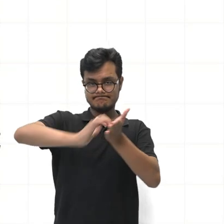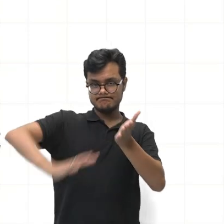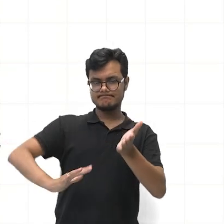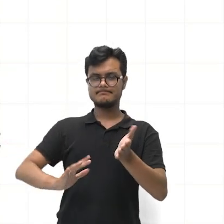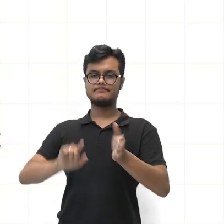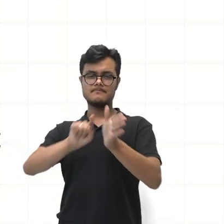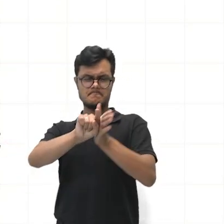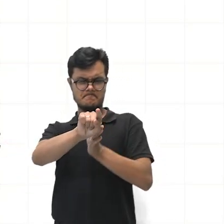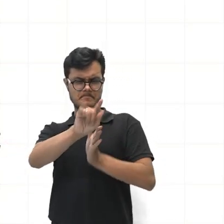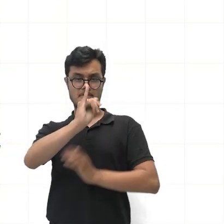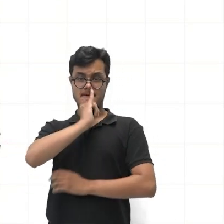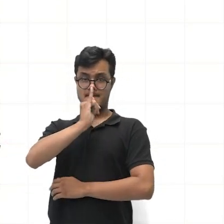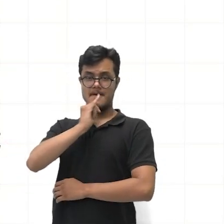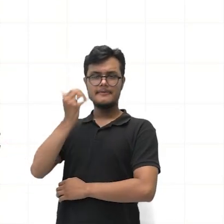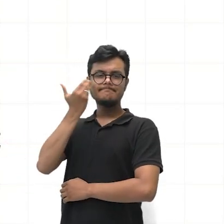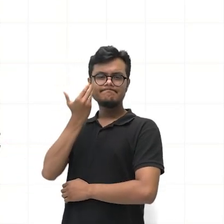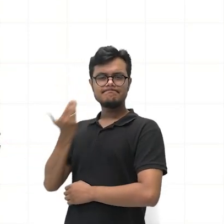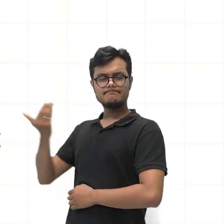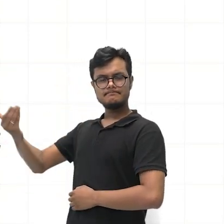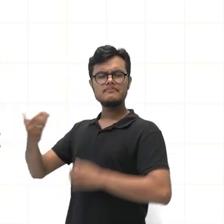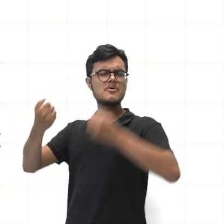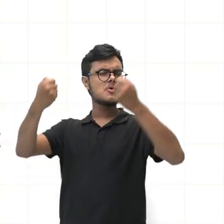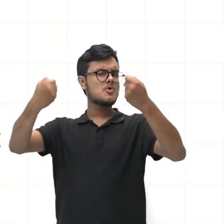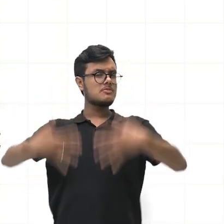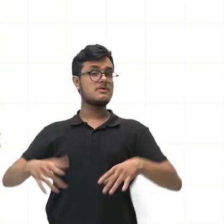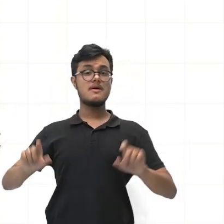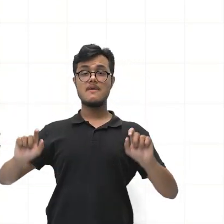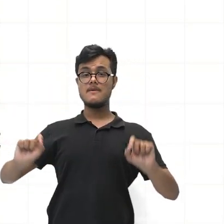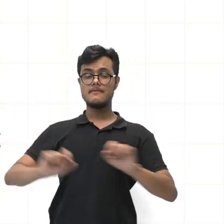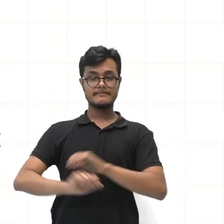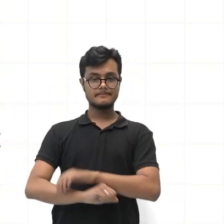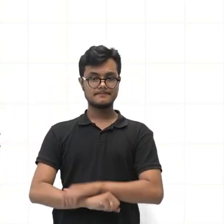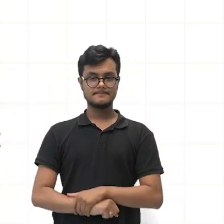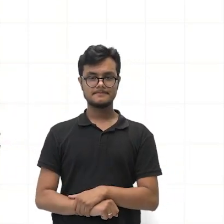questão, nosso próximo exemplo. Ele diz o seguinte, né?